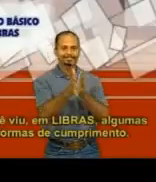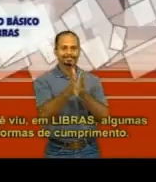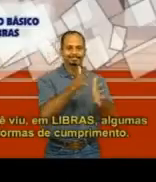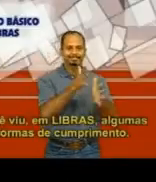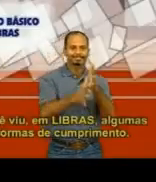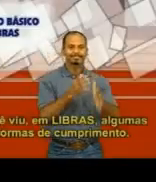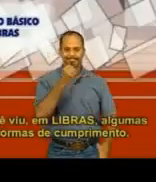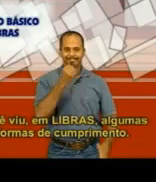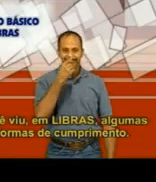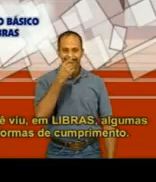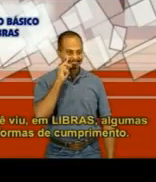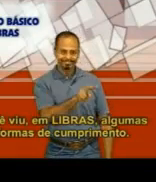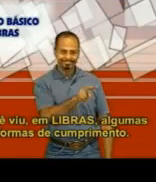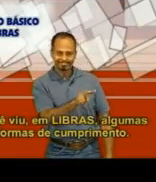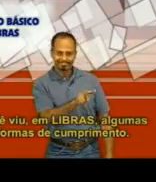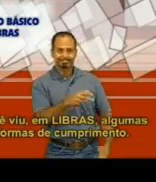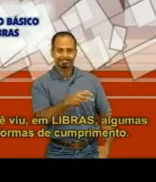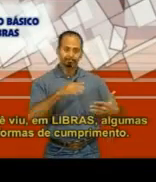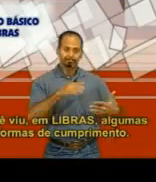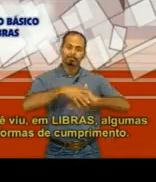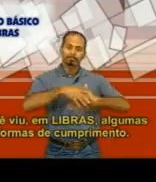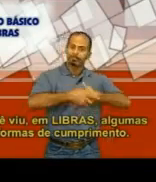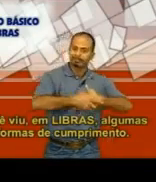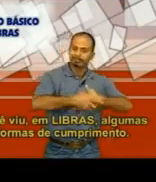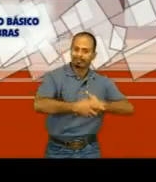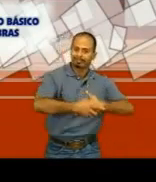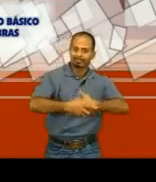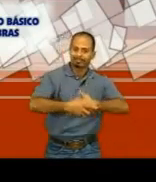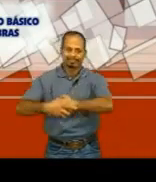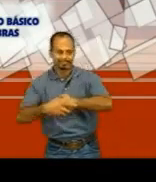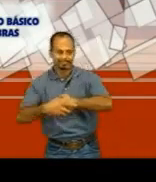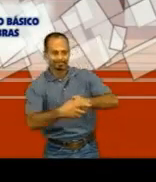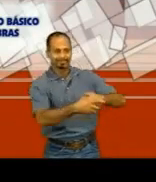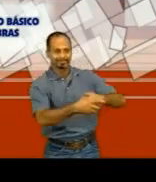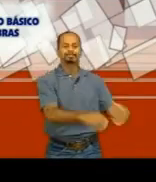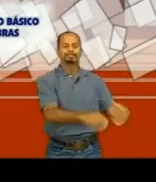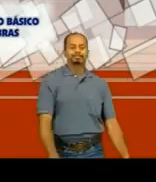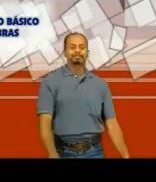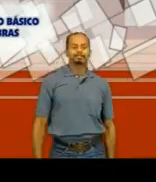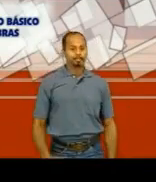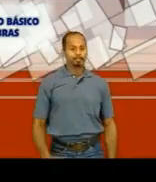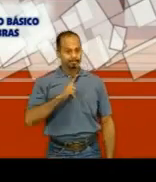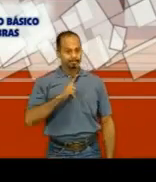Você viu em Libras algumas formas de cumprimento.